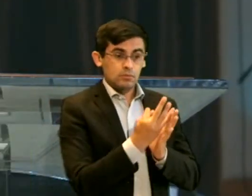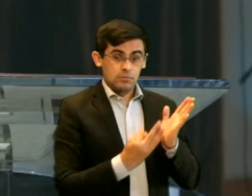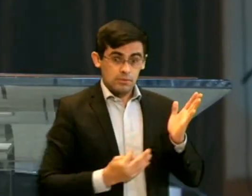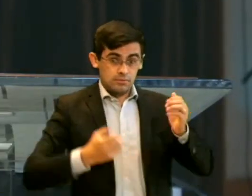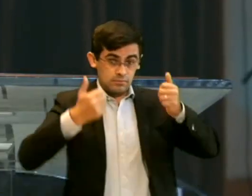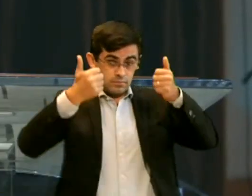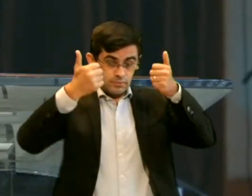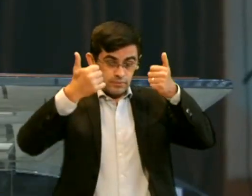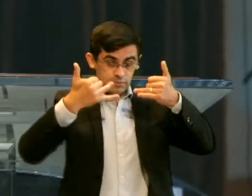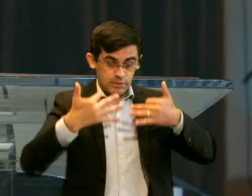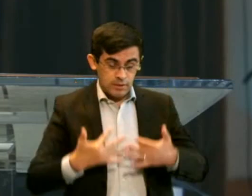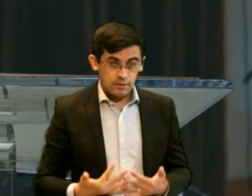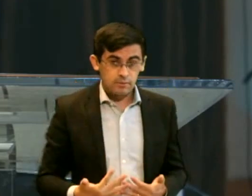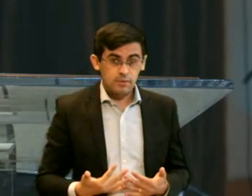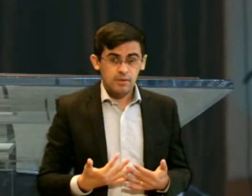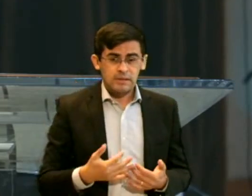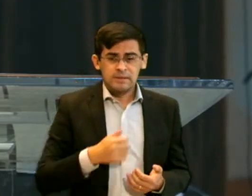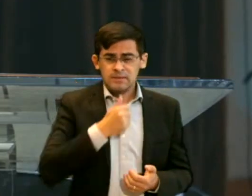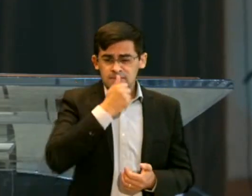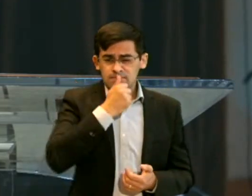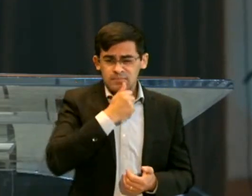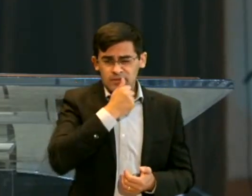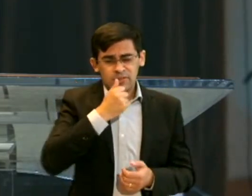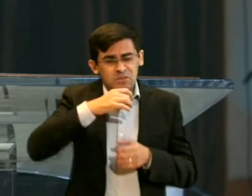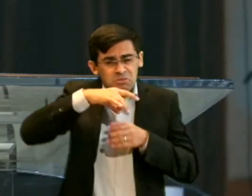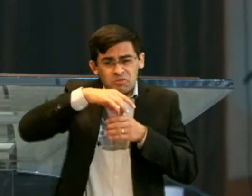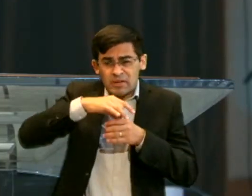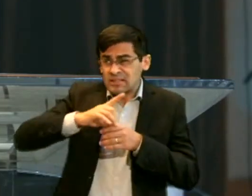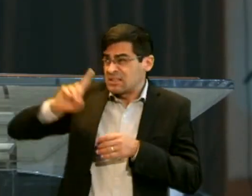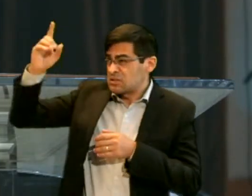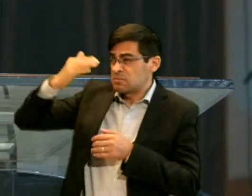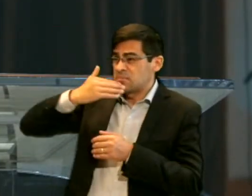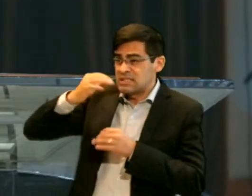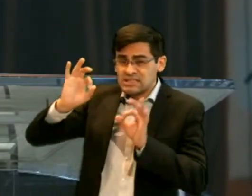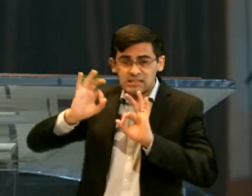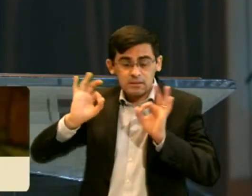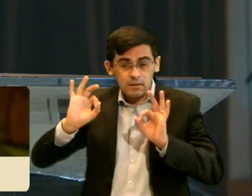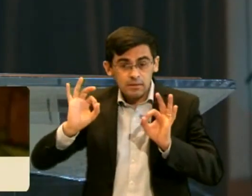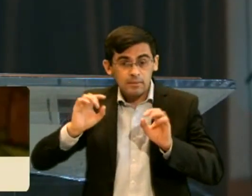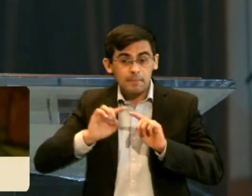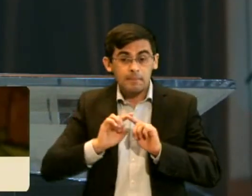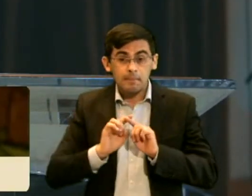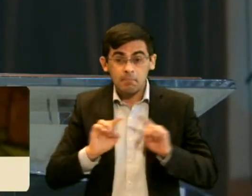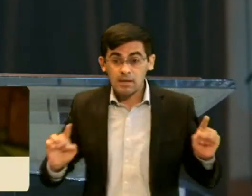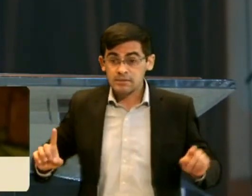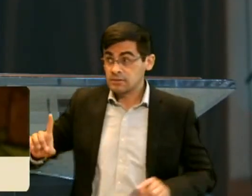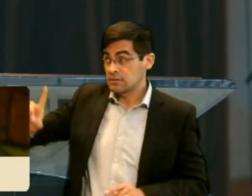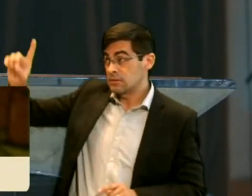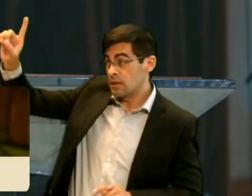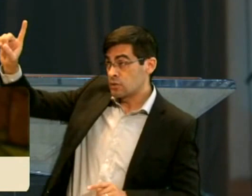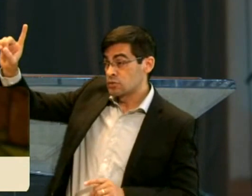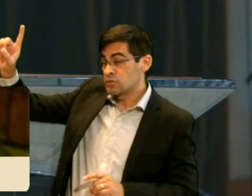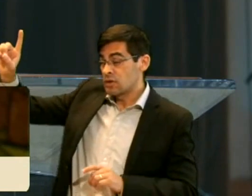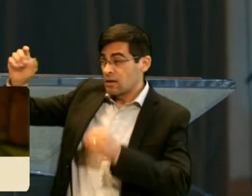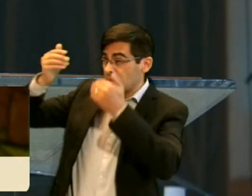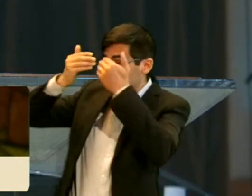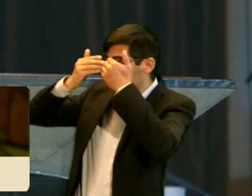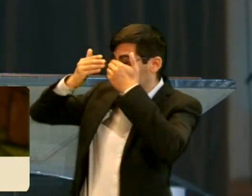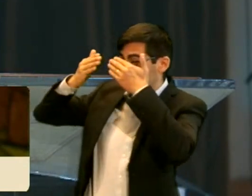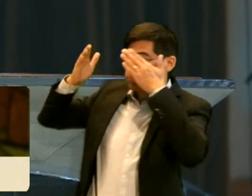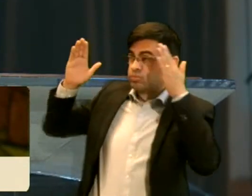assim: sacrifícios e ofertas não pedistes, mas abristes os meus